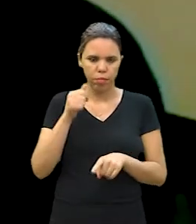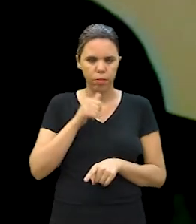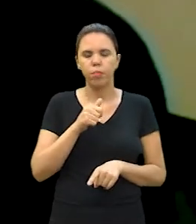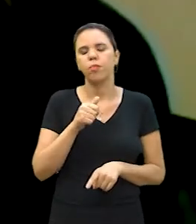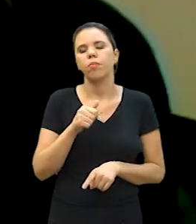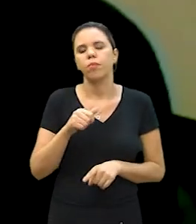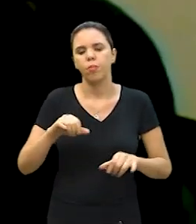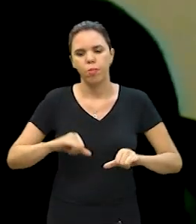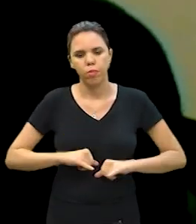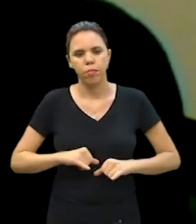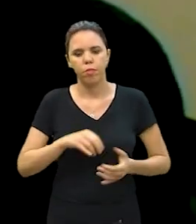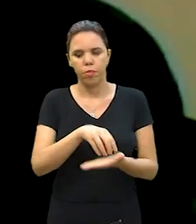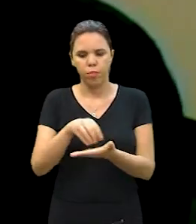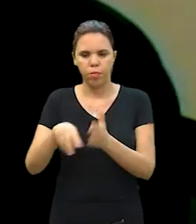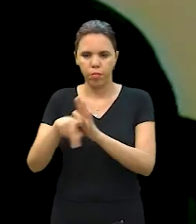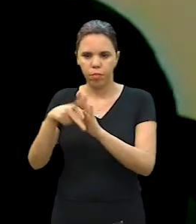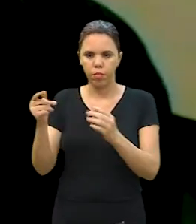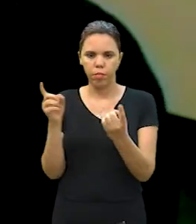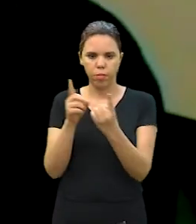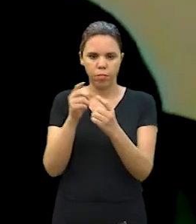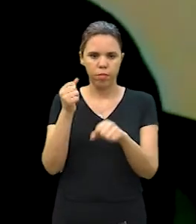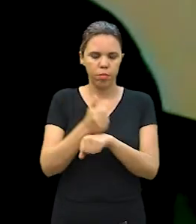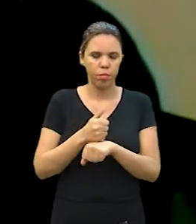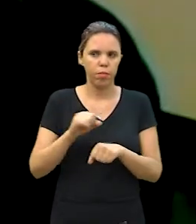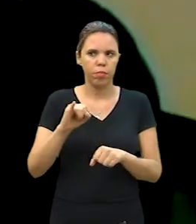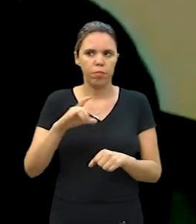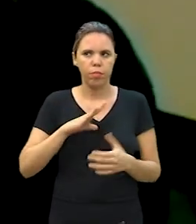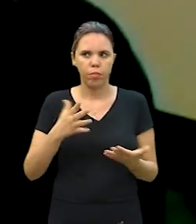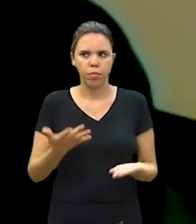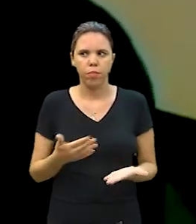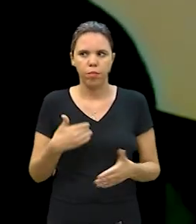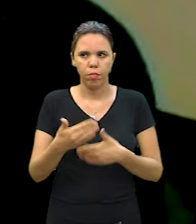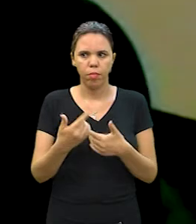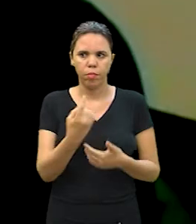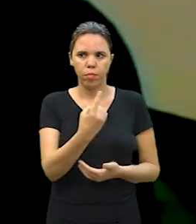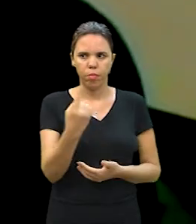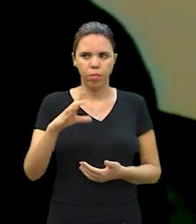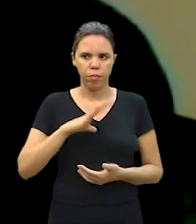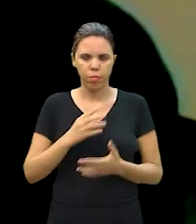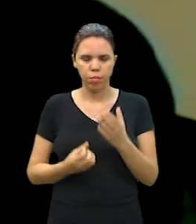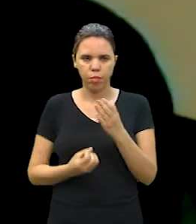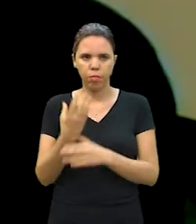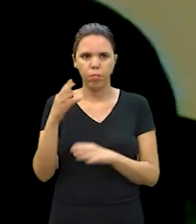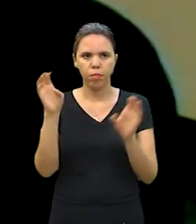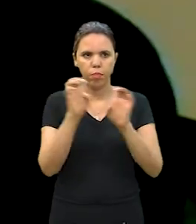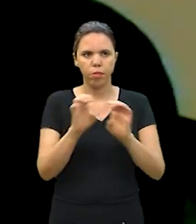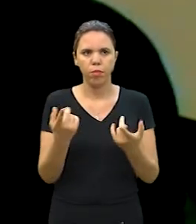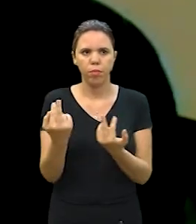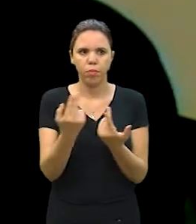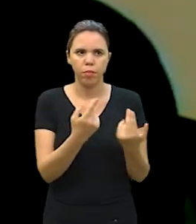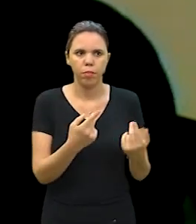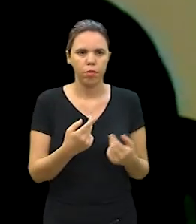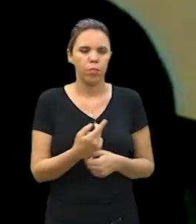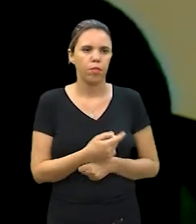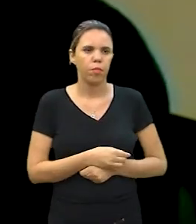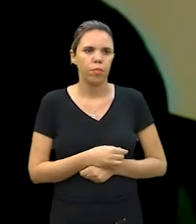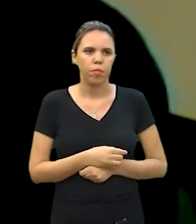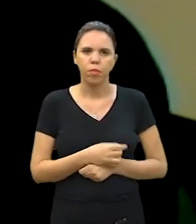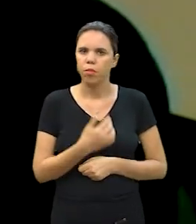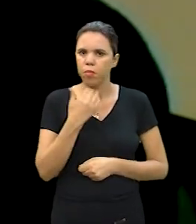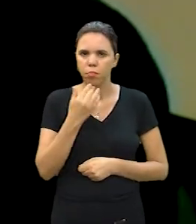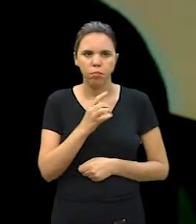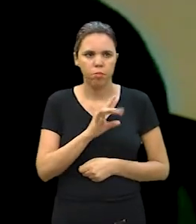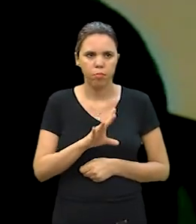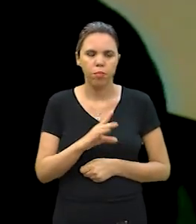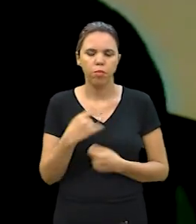também, abrigo regionalizado, porque se cada município for criar uma estrutura dessa, não